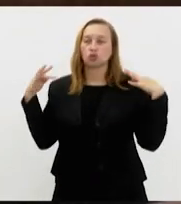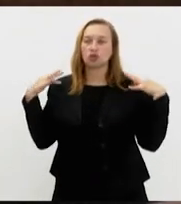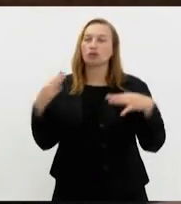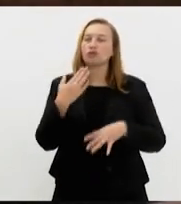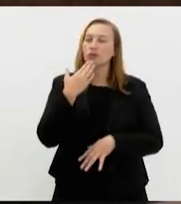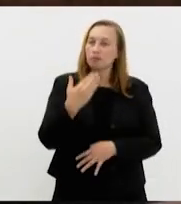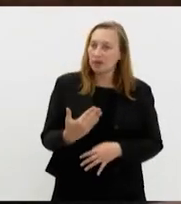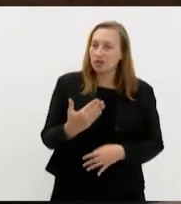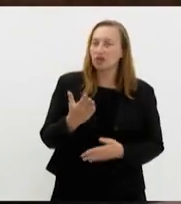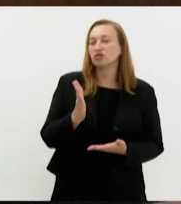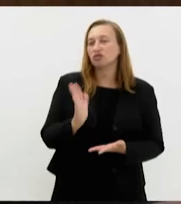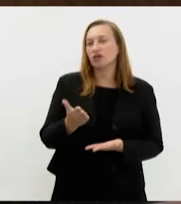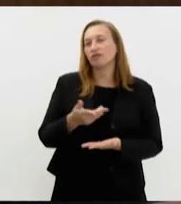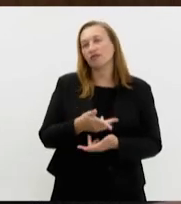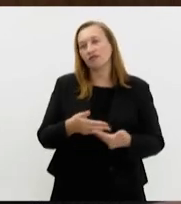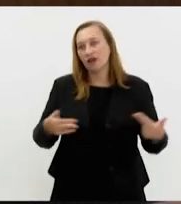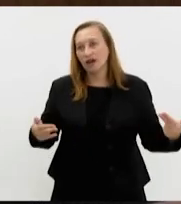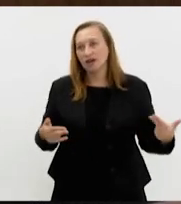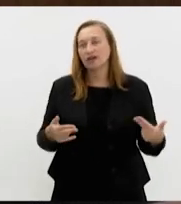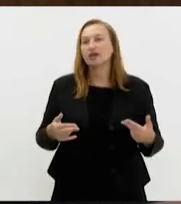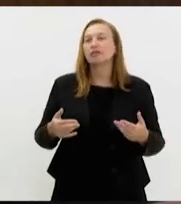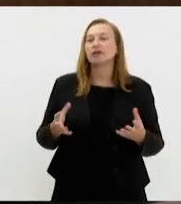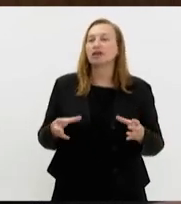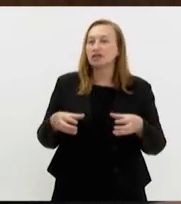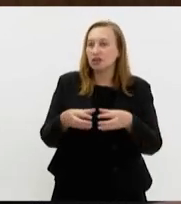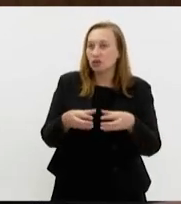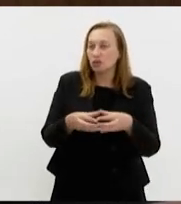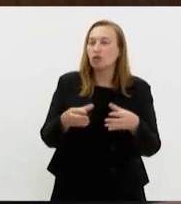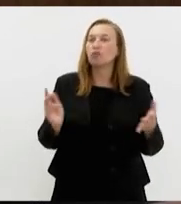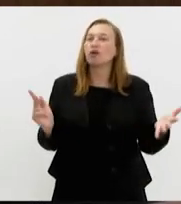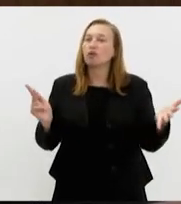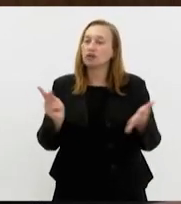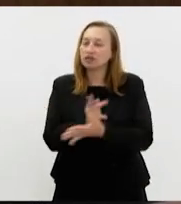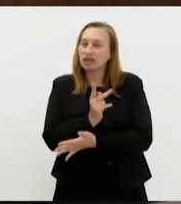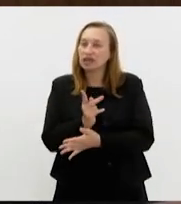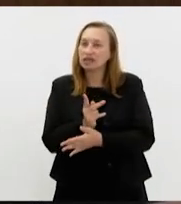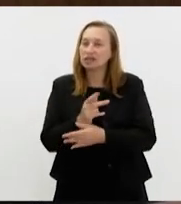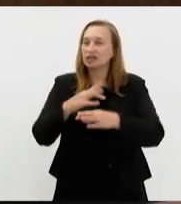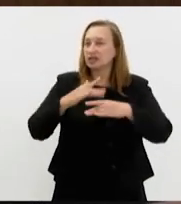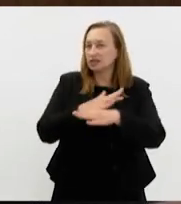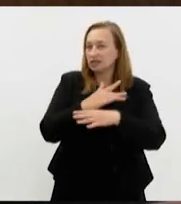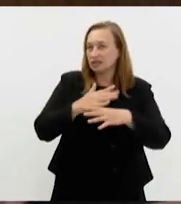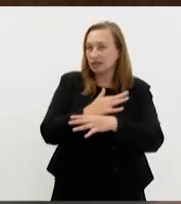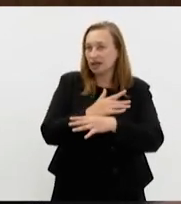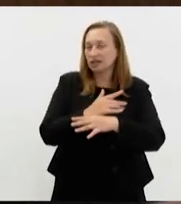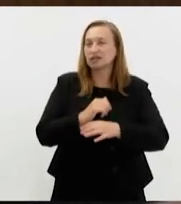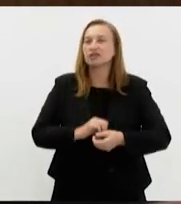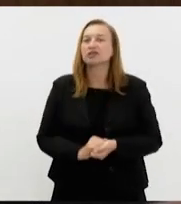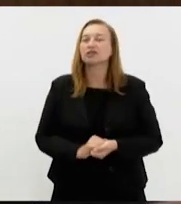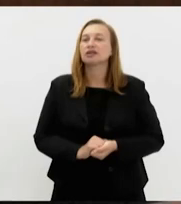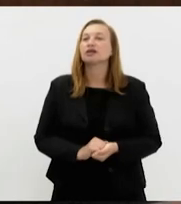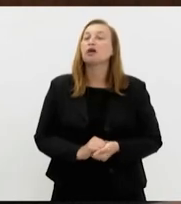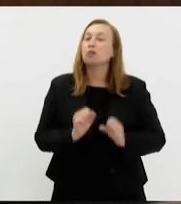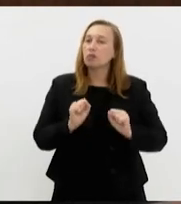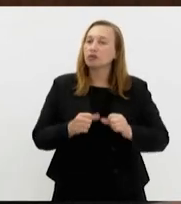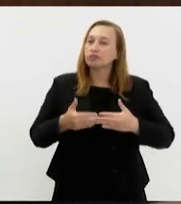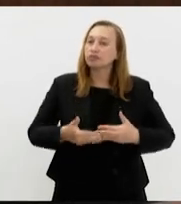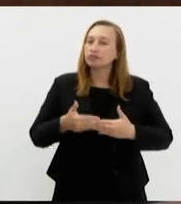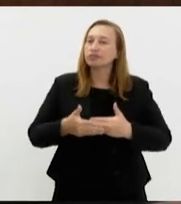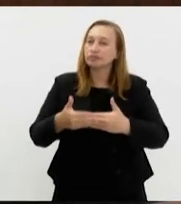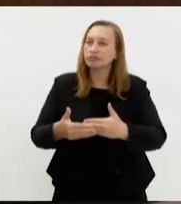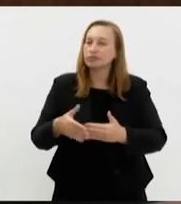que esses mutirões aconteçam nas cidades, para que nós possamos avançar